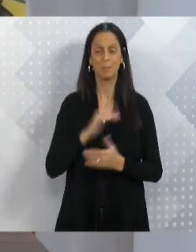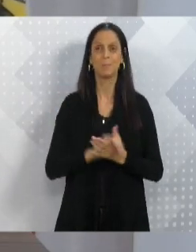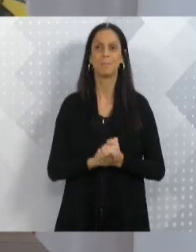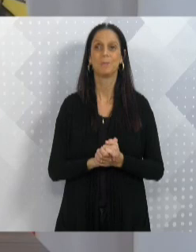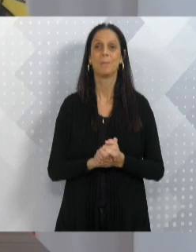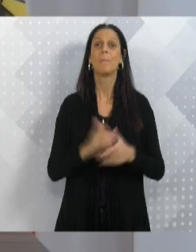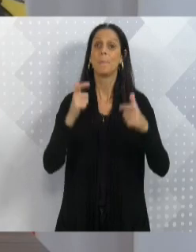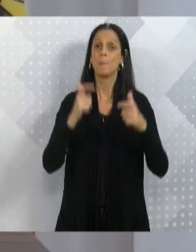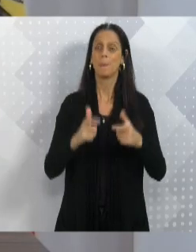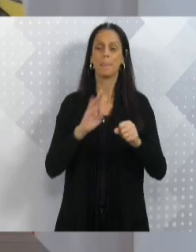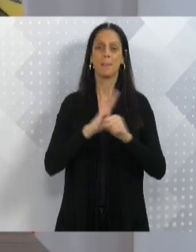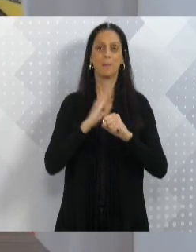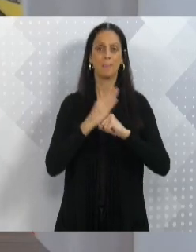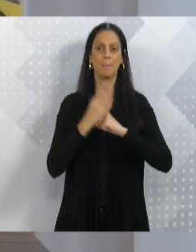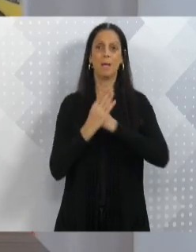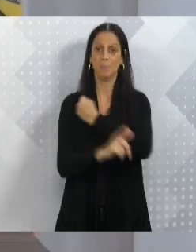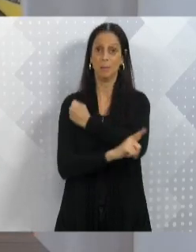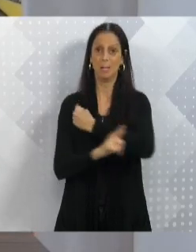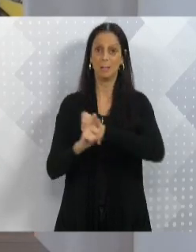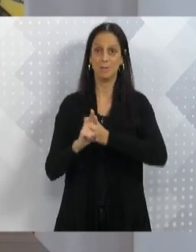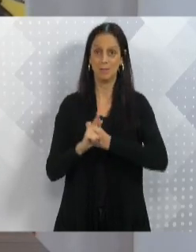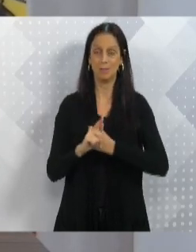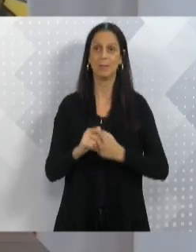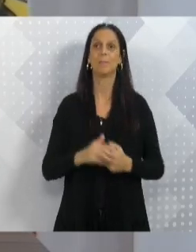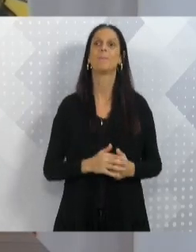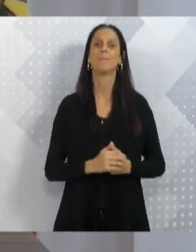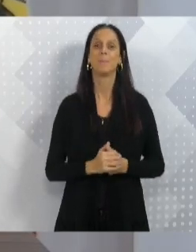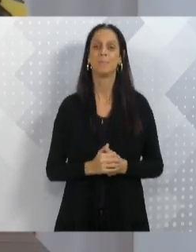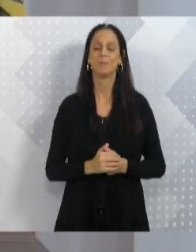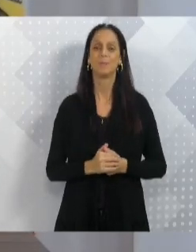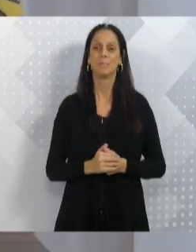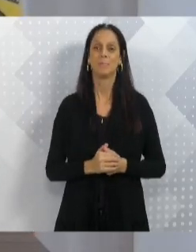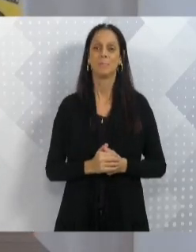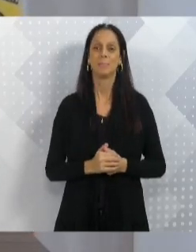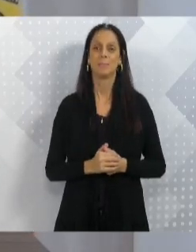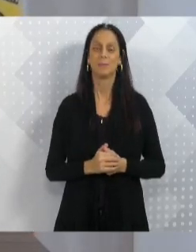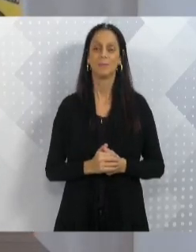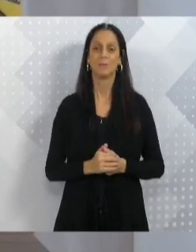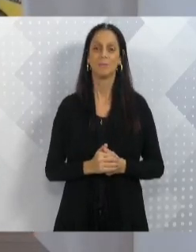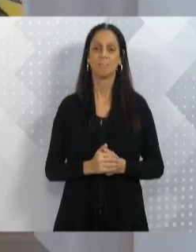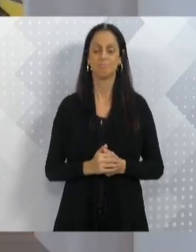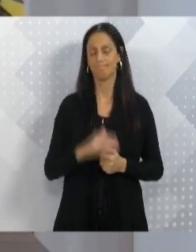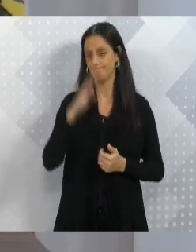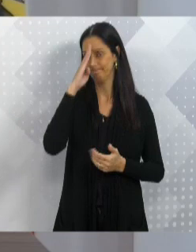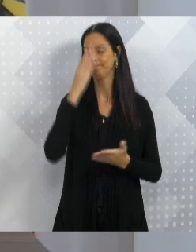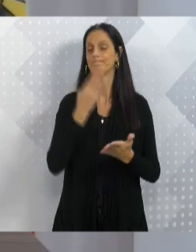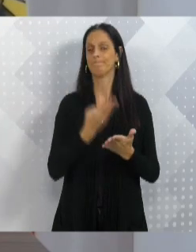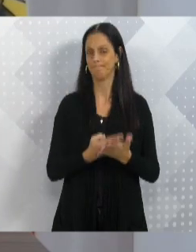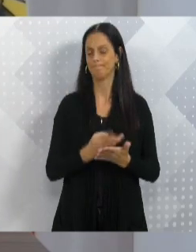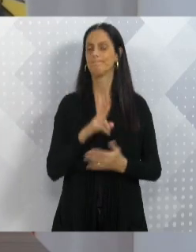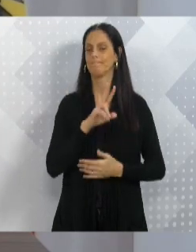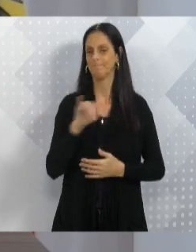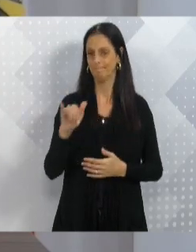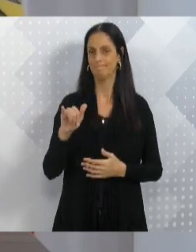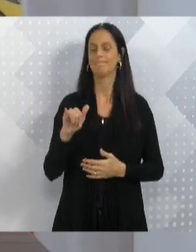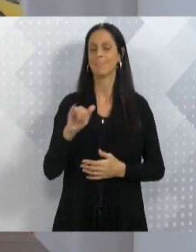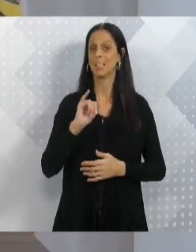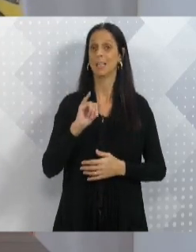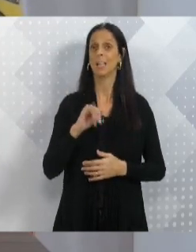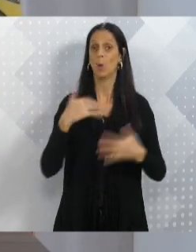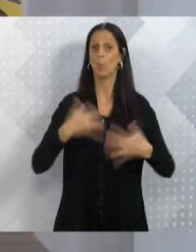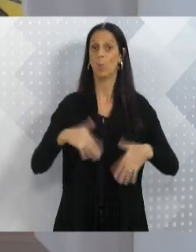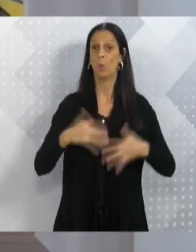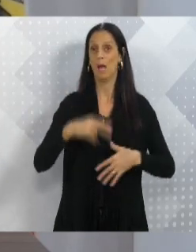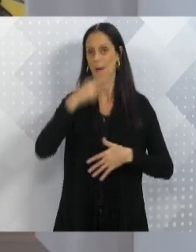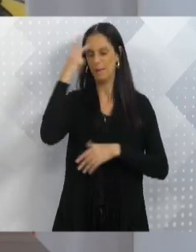no bairro Garcia, no famoso Reino do Garcia, e acreditamos aí que vai superar o público